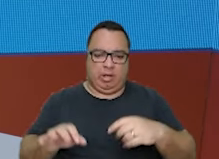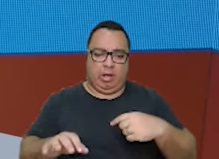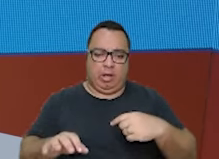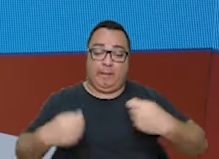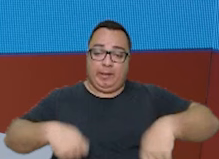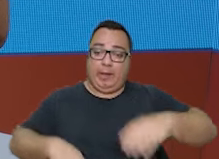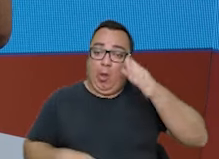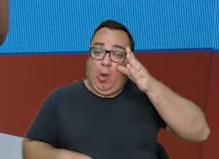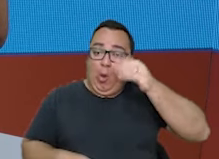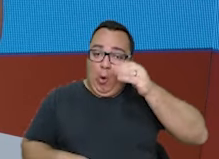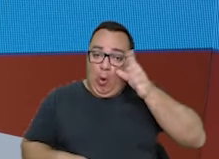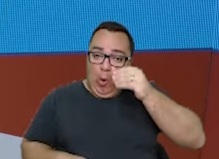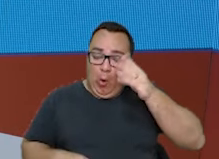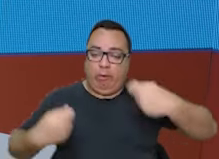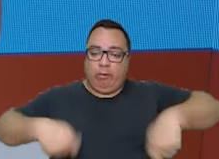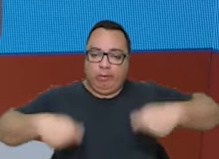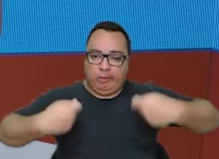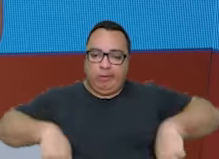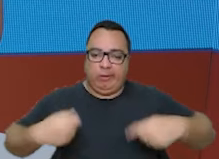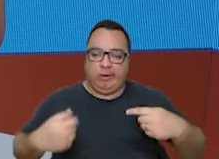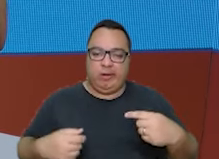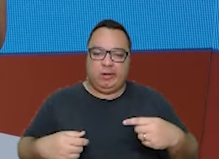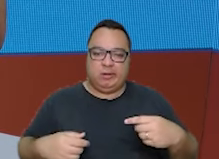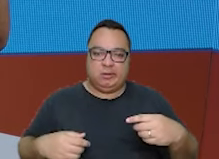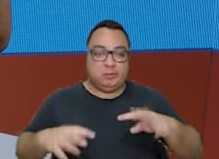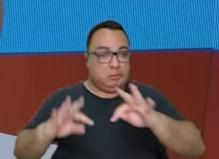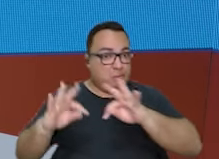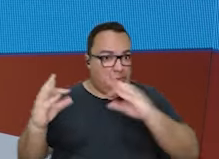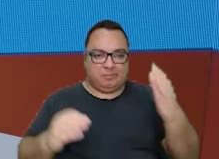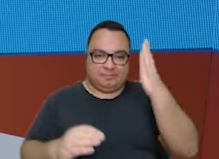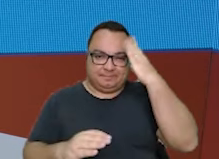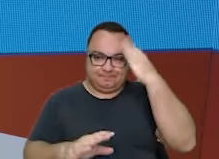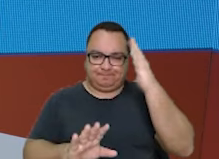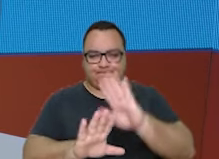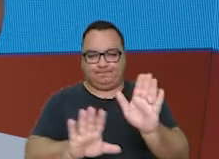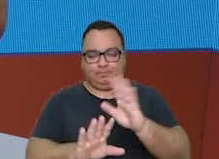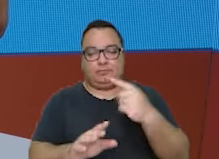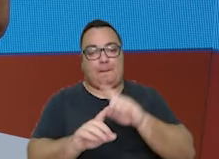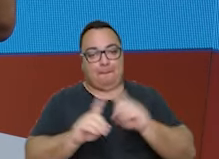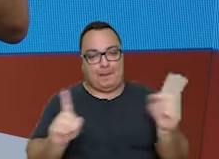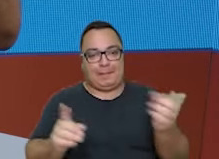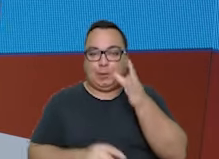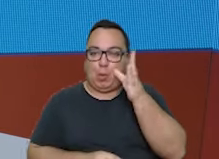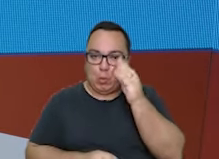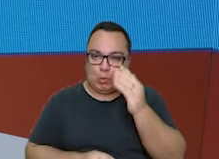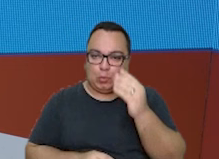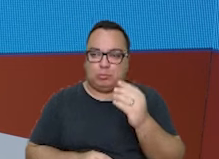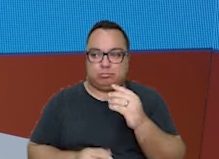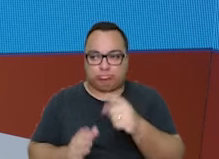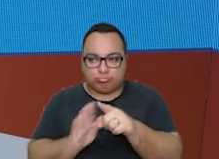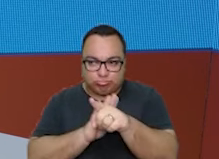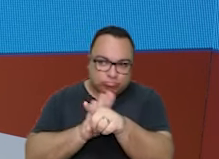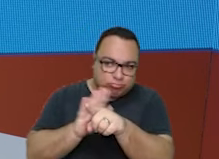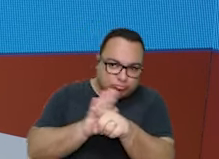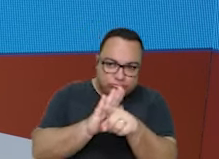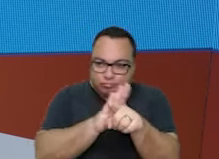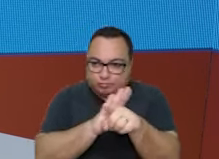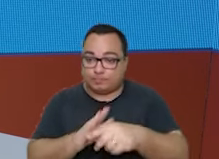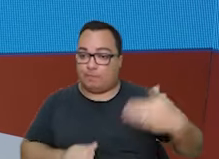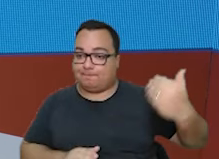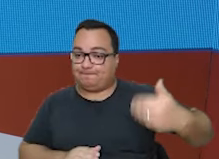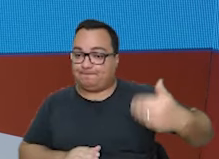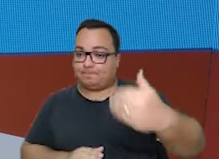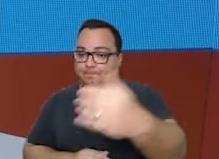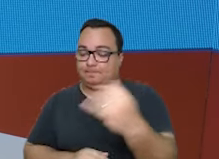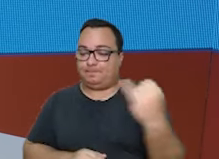eu digo é de você não precisa saber tudo você precisa pelo menos ser curioso e pelo menos investigar porque você